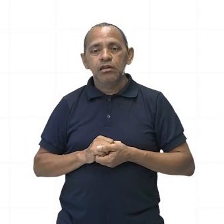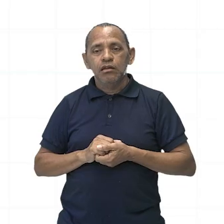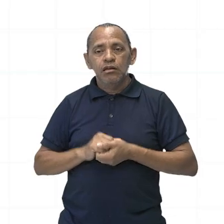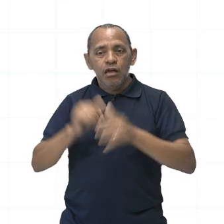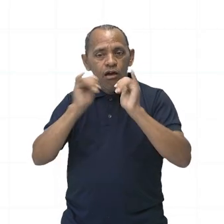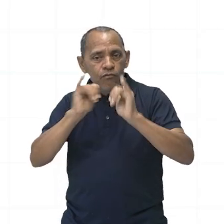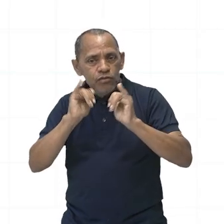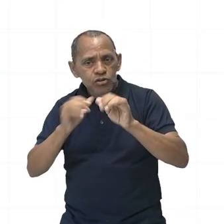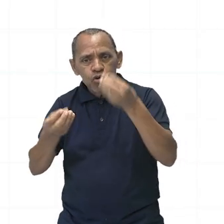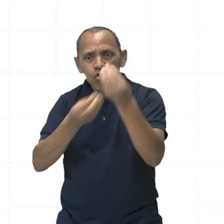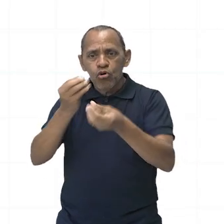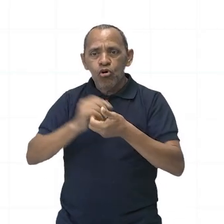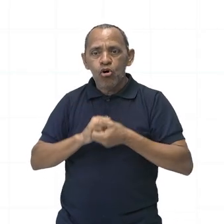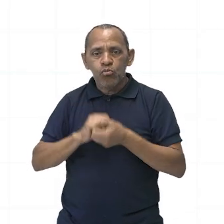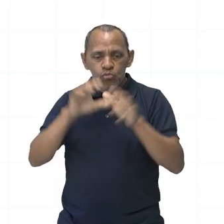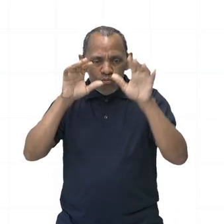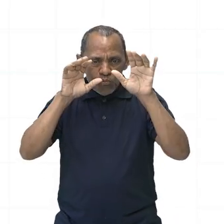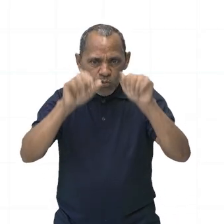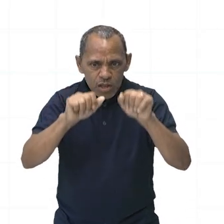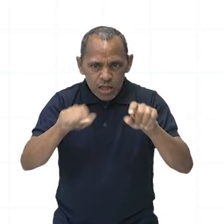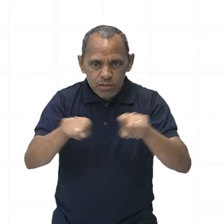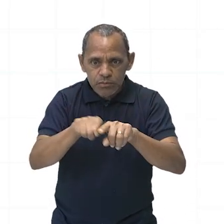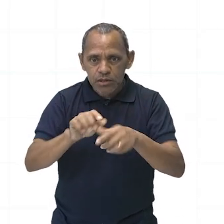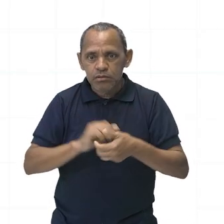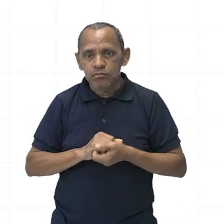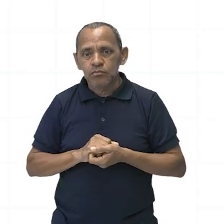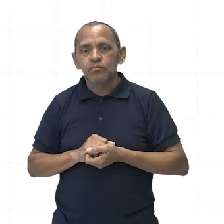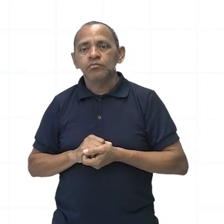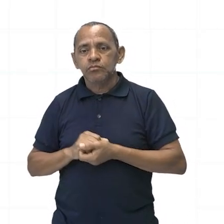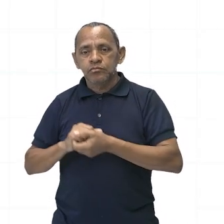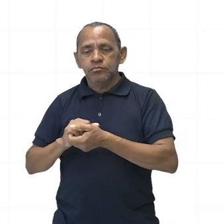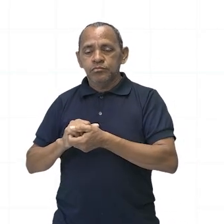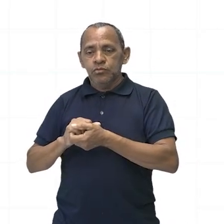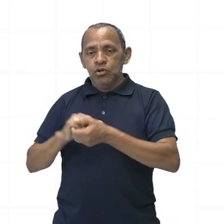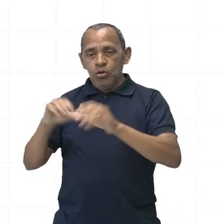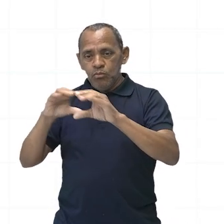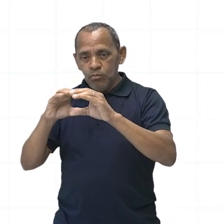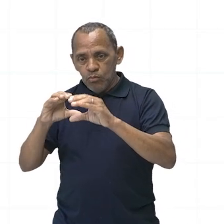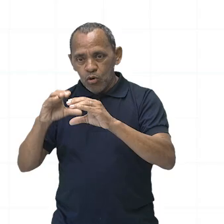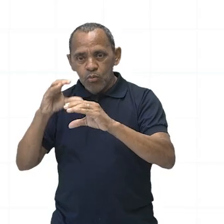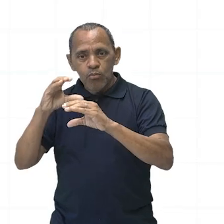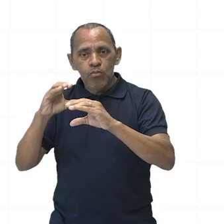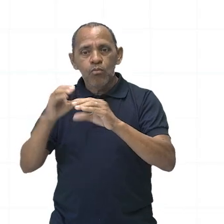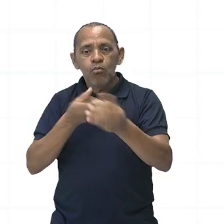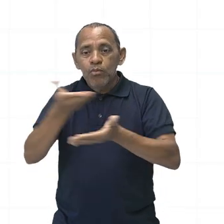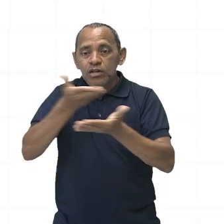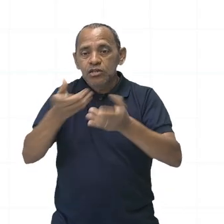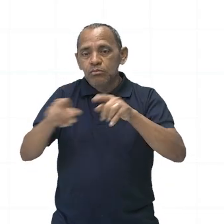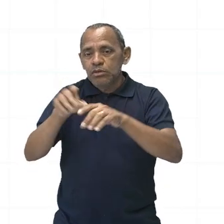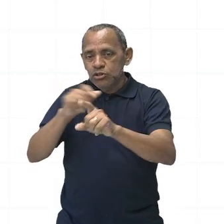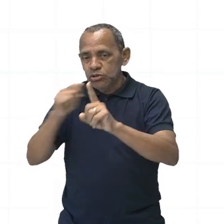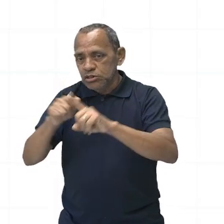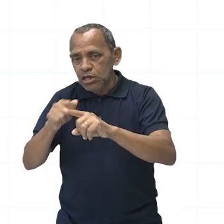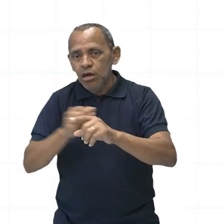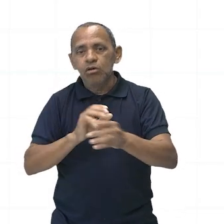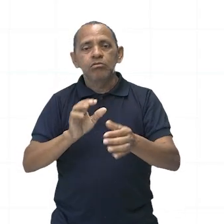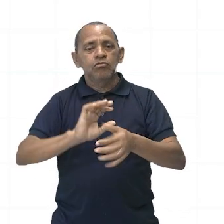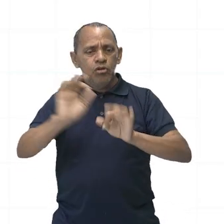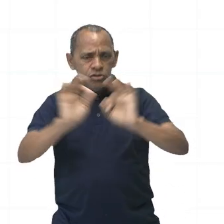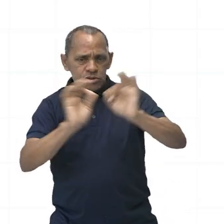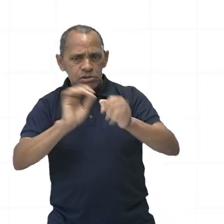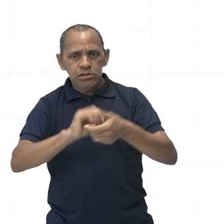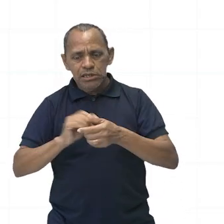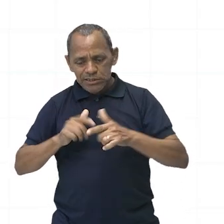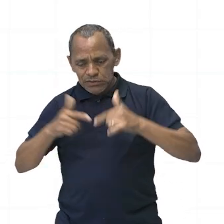sobre predadores. E quanto à cooperação social, espécies sociais utilizam som para coordenar atividades em grupo, como